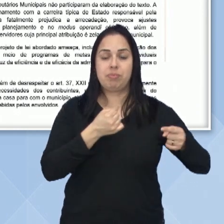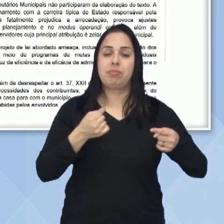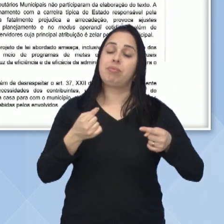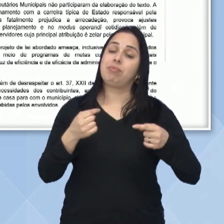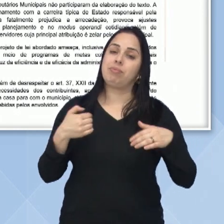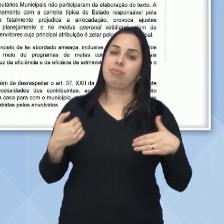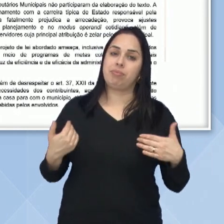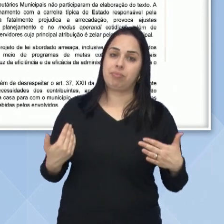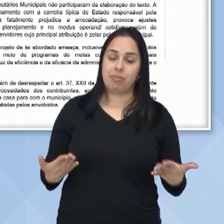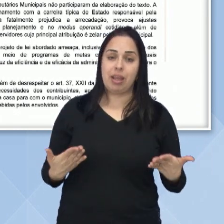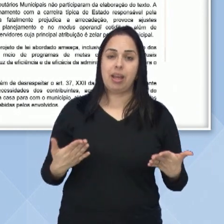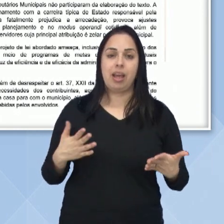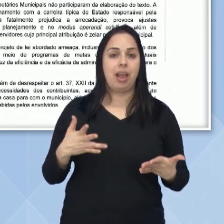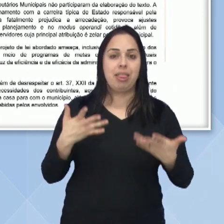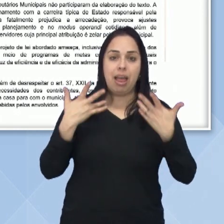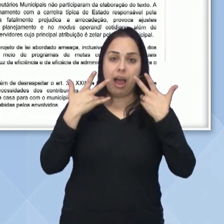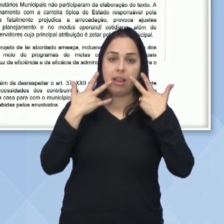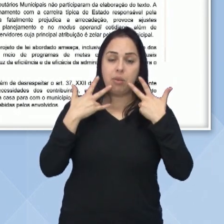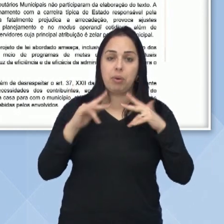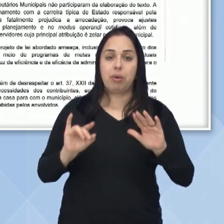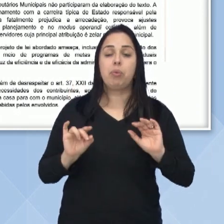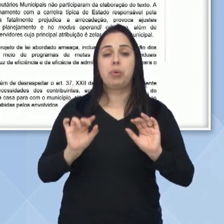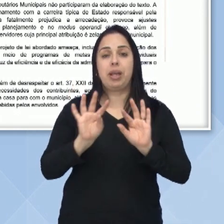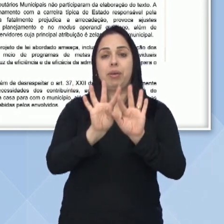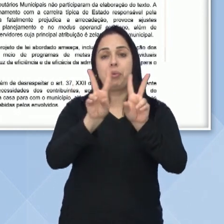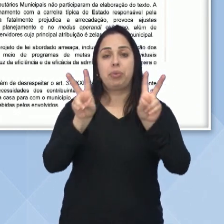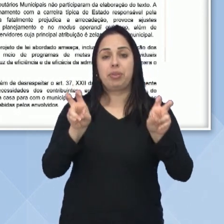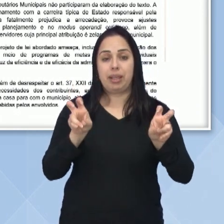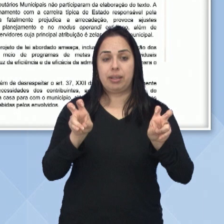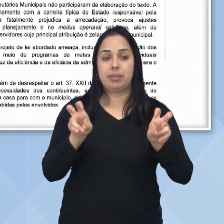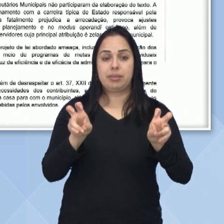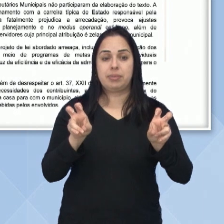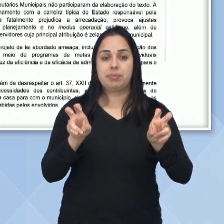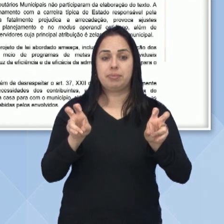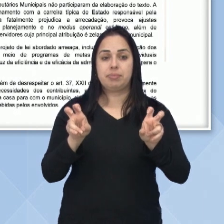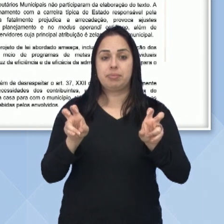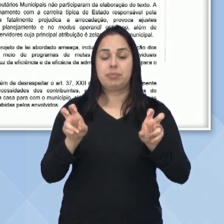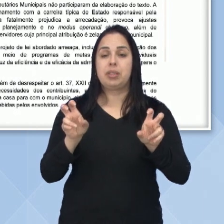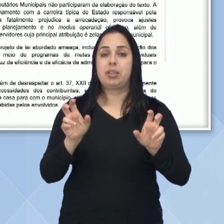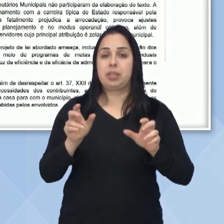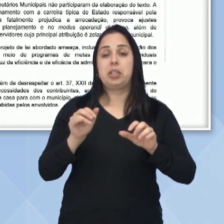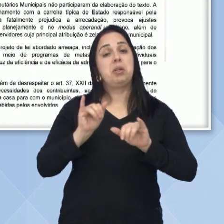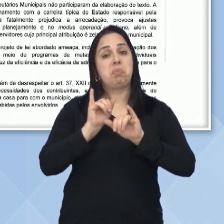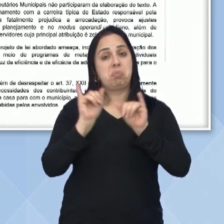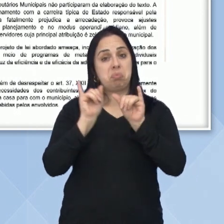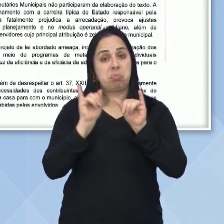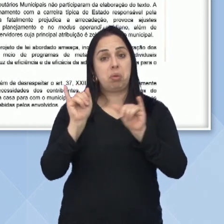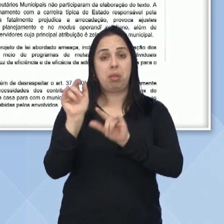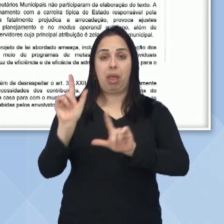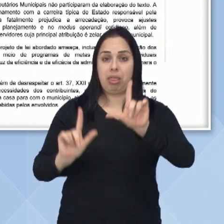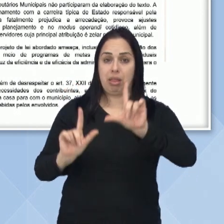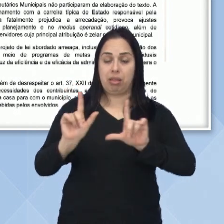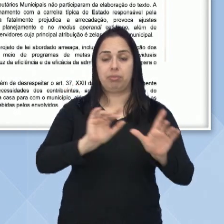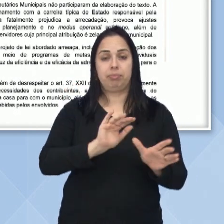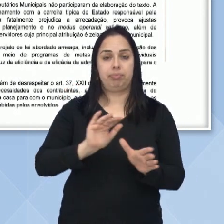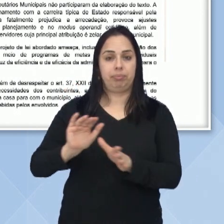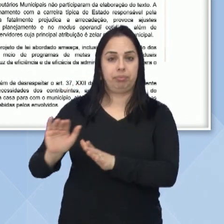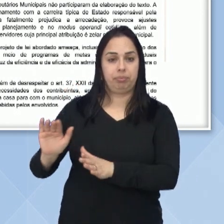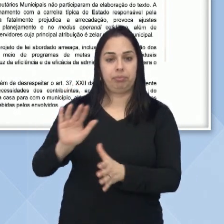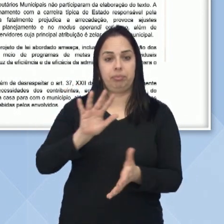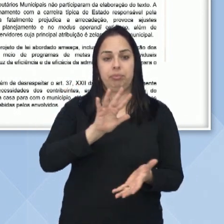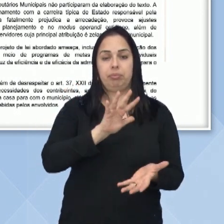sendo naturalmente um tema em voga nas manchetes nacionais. A reforma